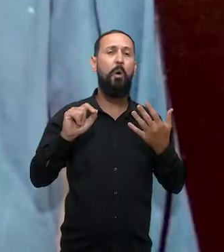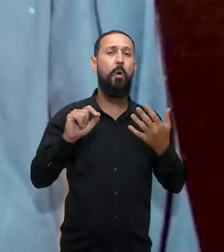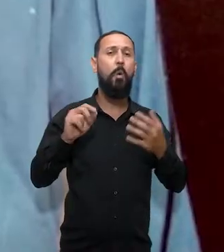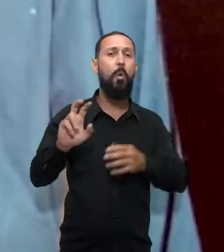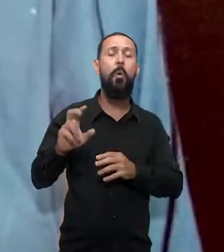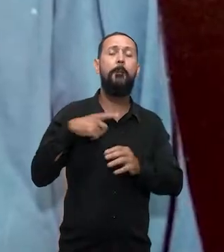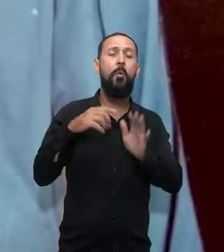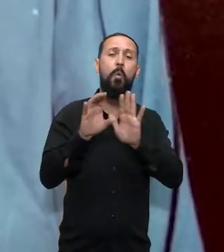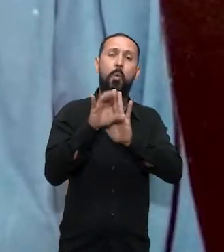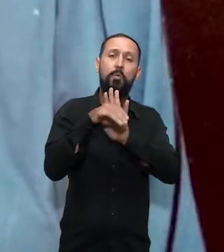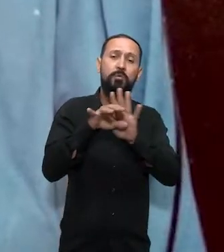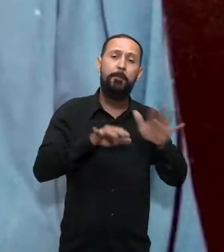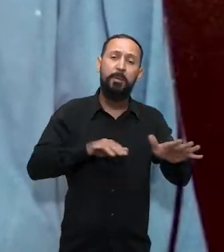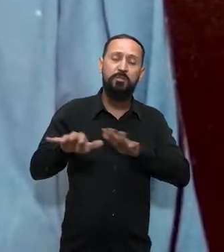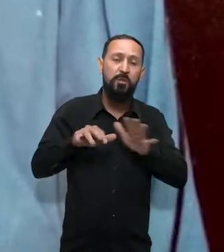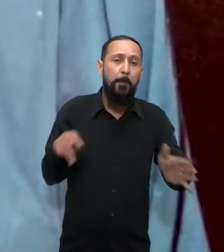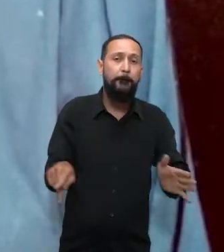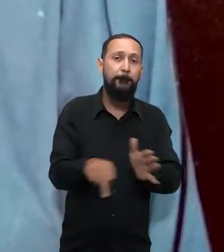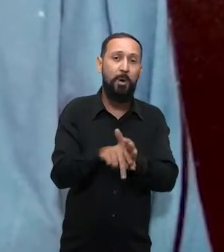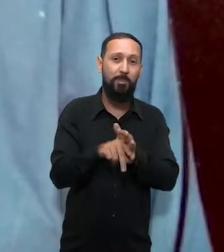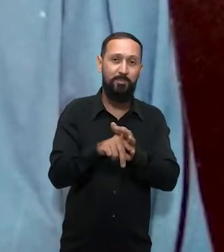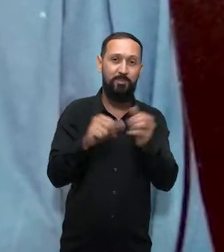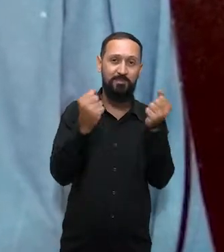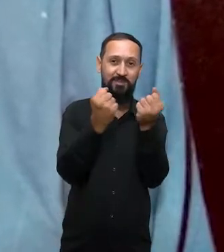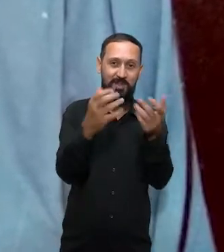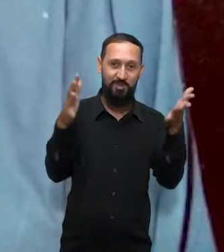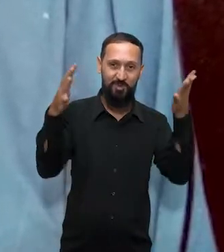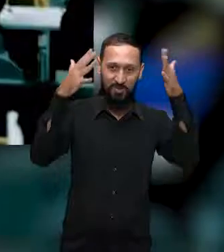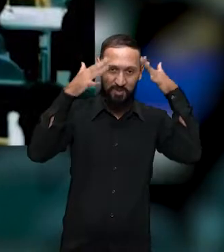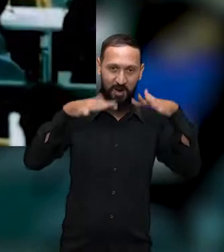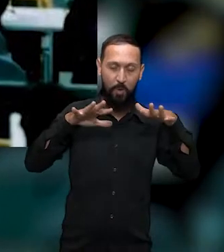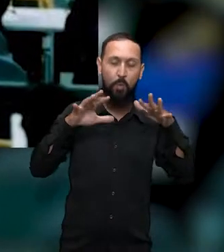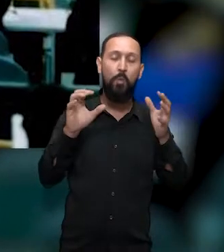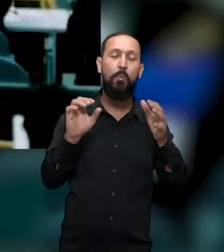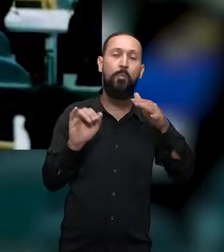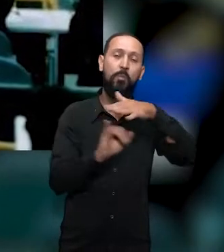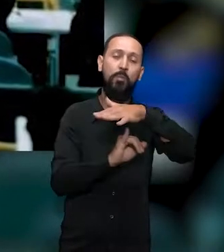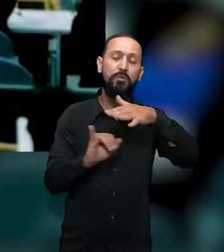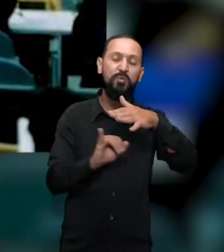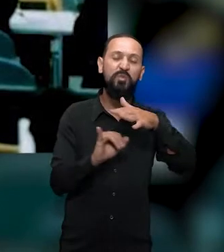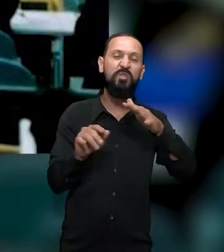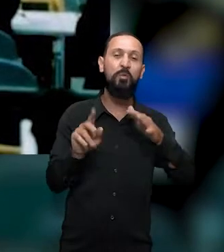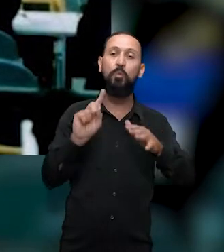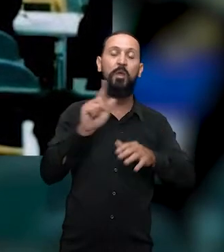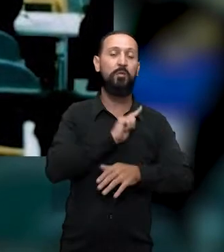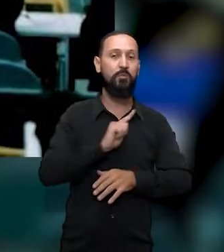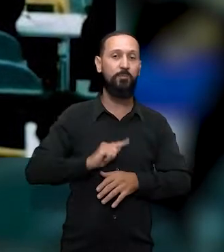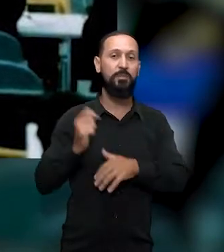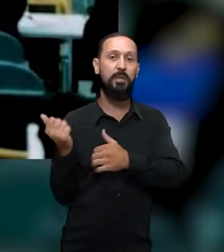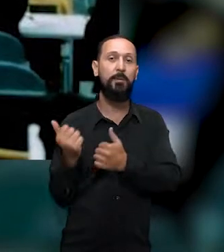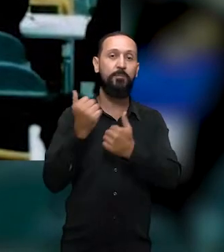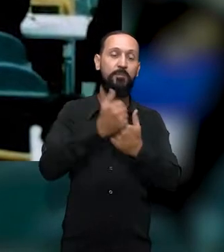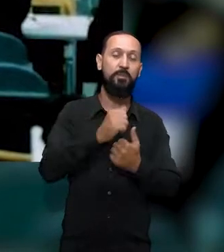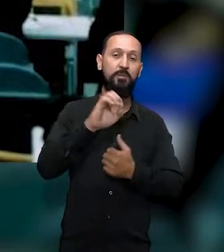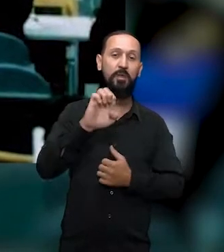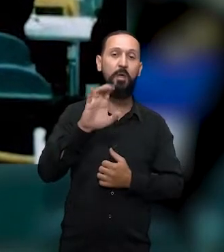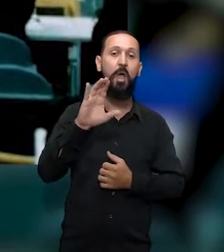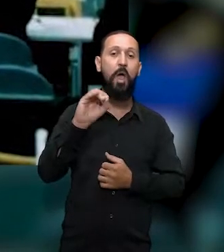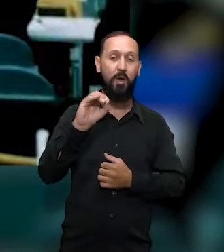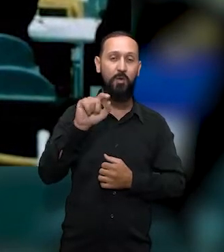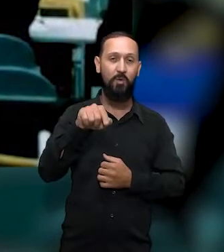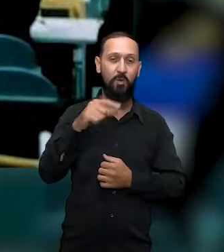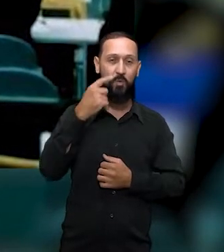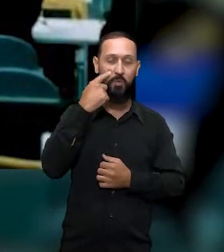extrapolando o conceito de movimento nativista. Como organização não governamental, representou o Estado na ECO